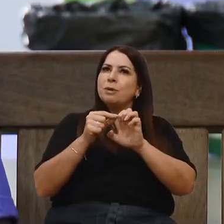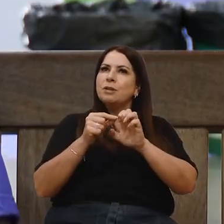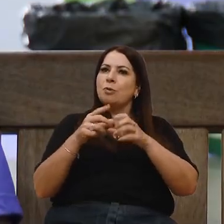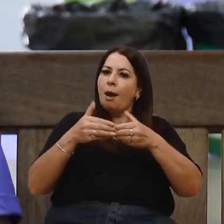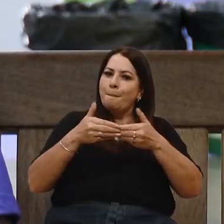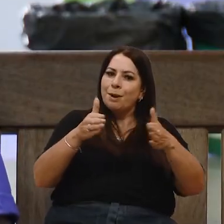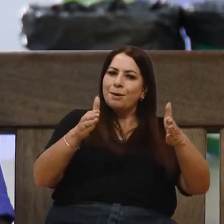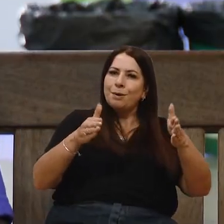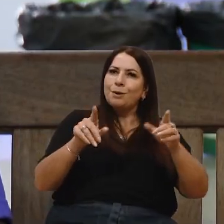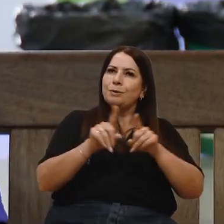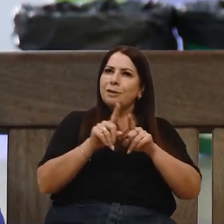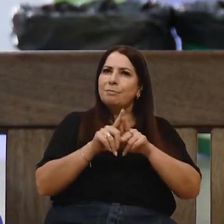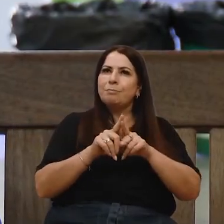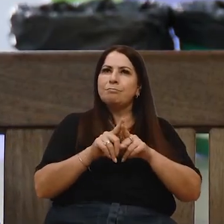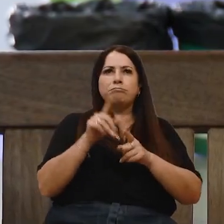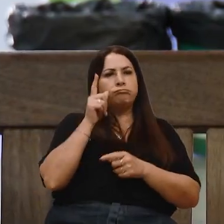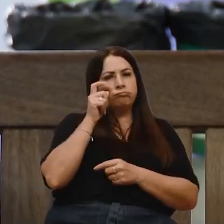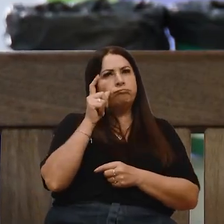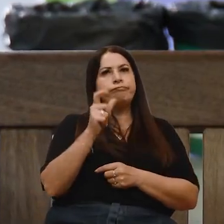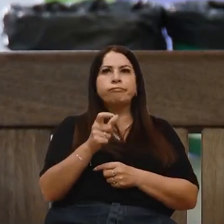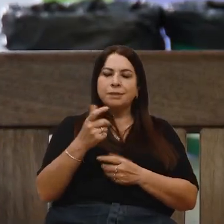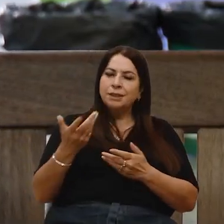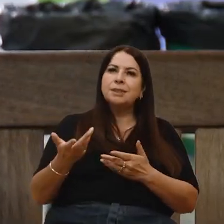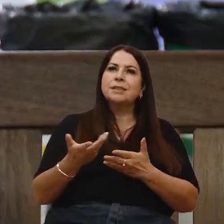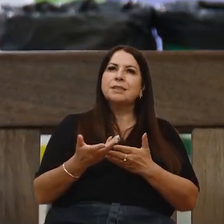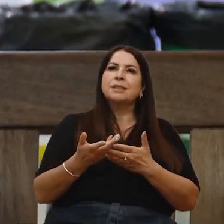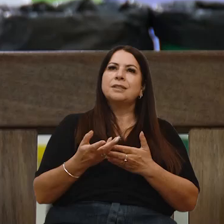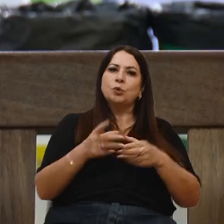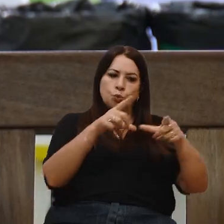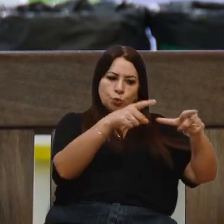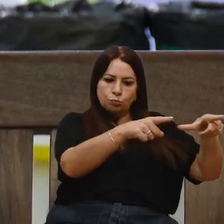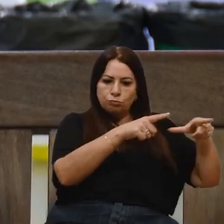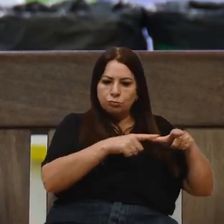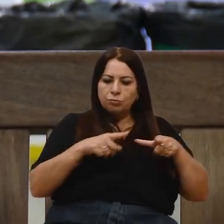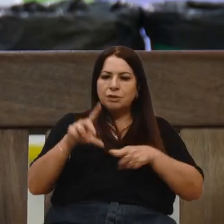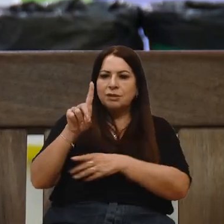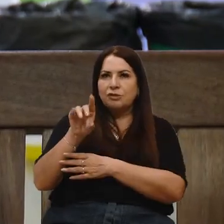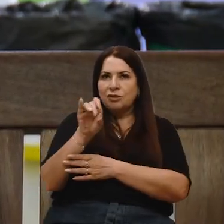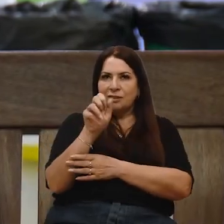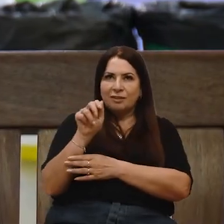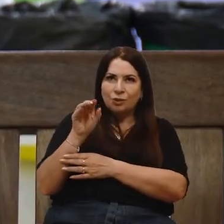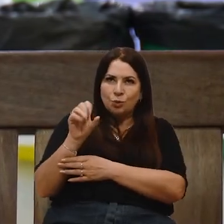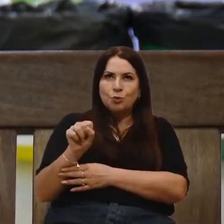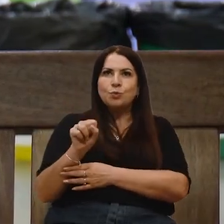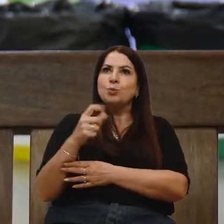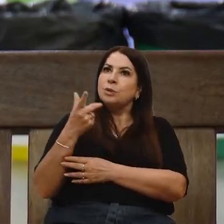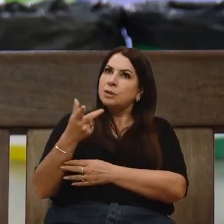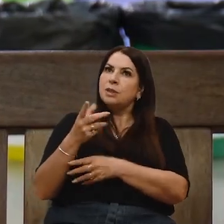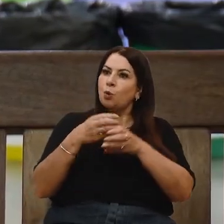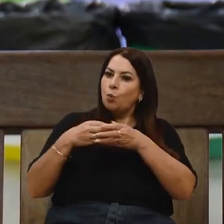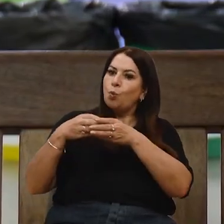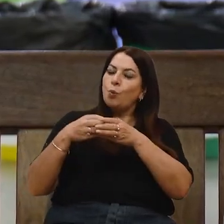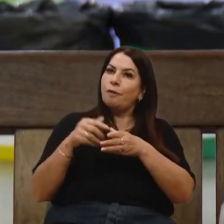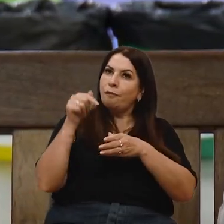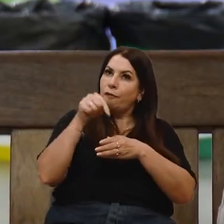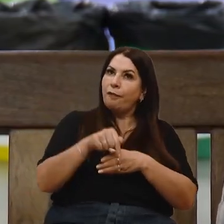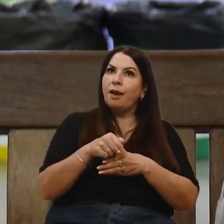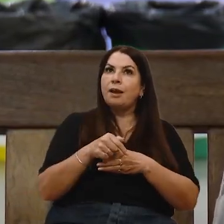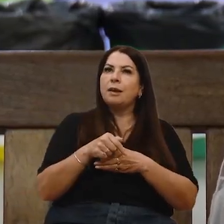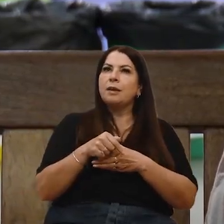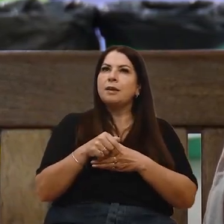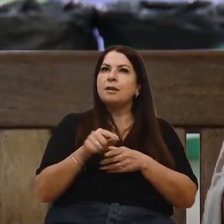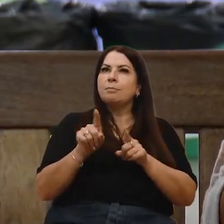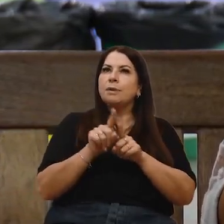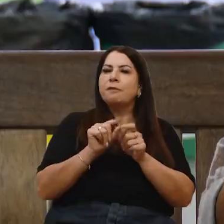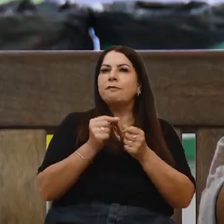que abriram, empreendimentos bem interessantes nos distritos, que acabam fazendo com que o turista venha